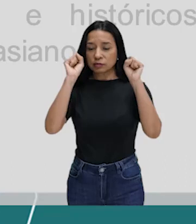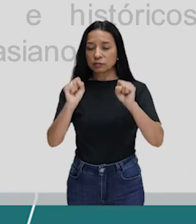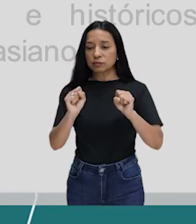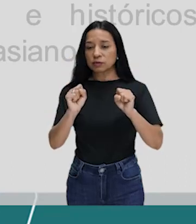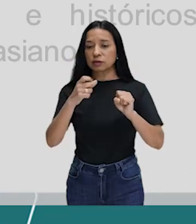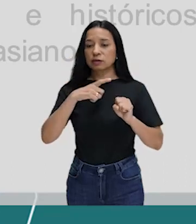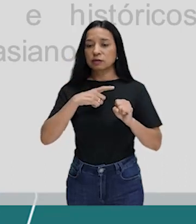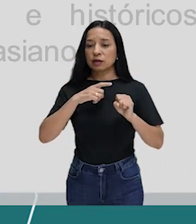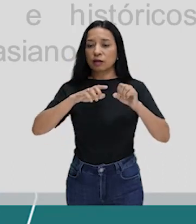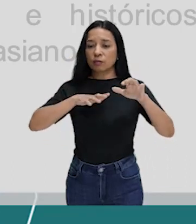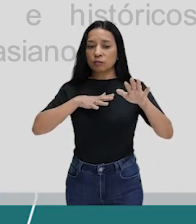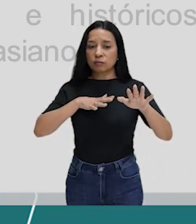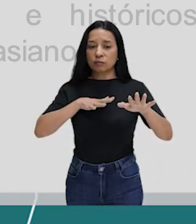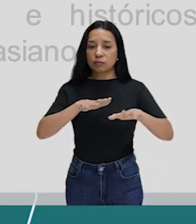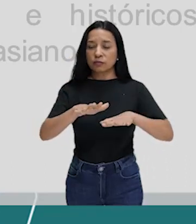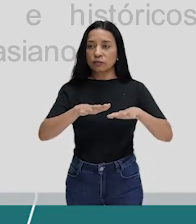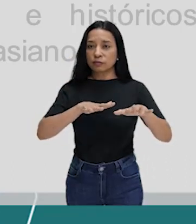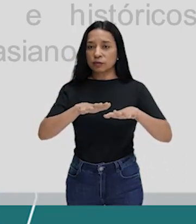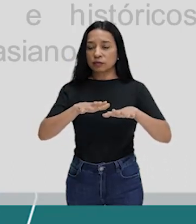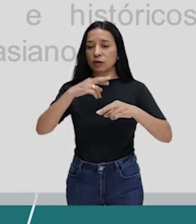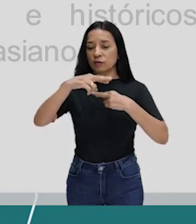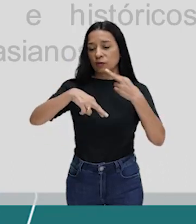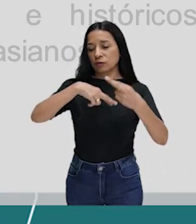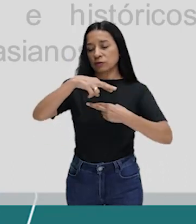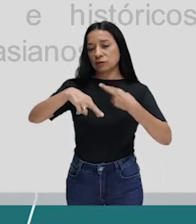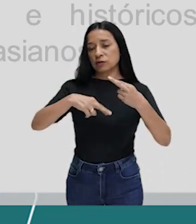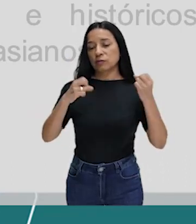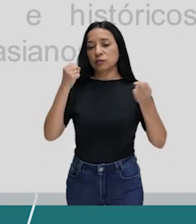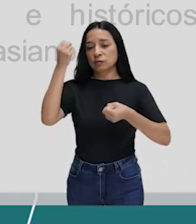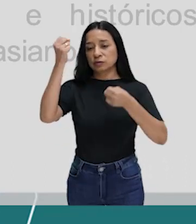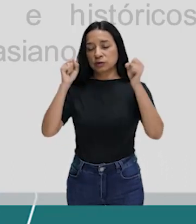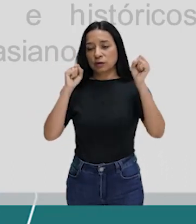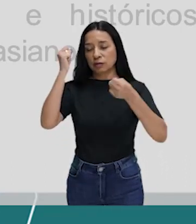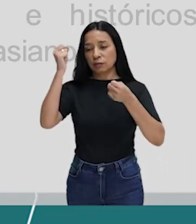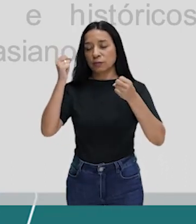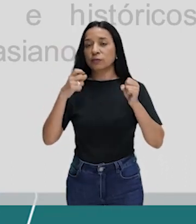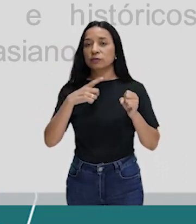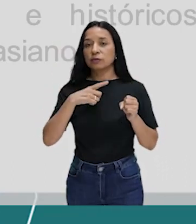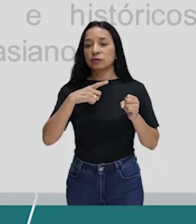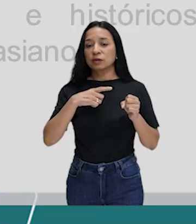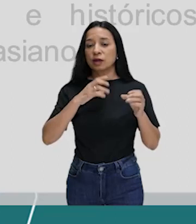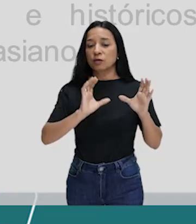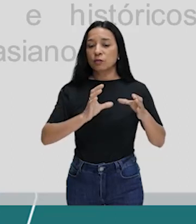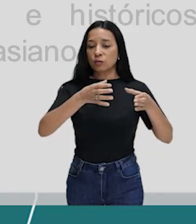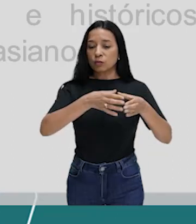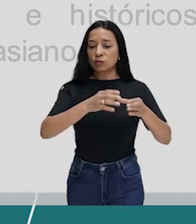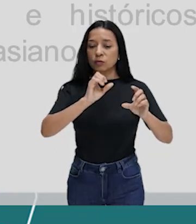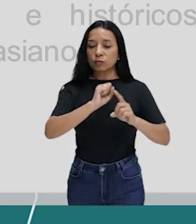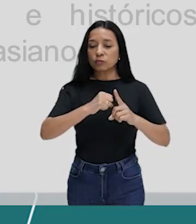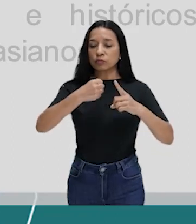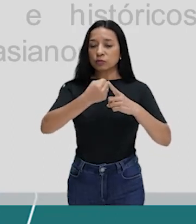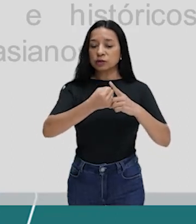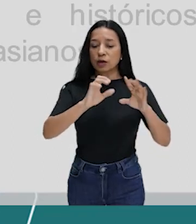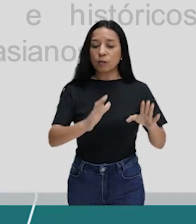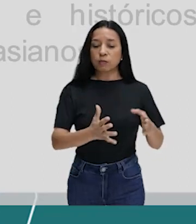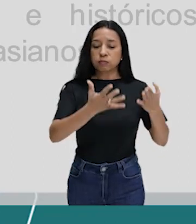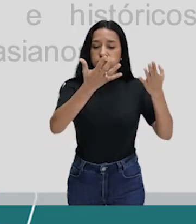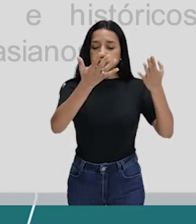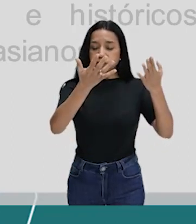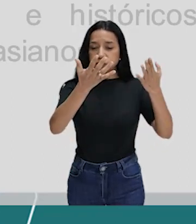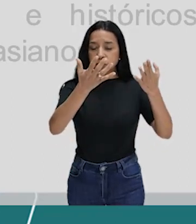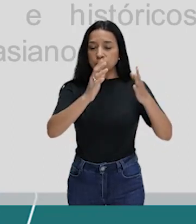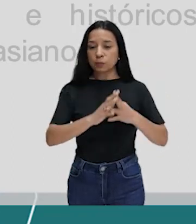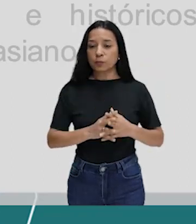tenho um movimento, uma revolução industrial, eu tenho uma classe social que ascendeu, né, que subiu